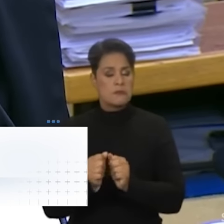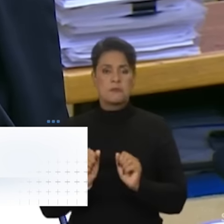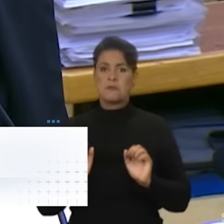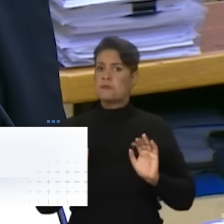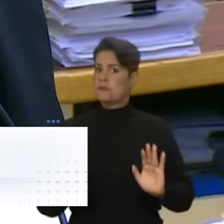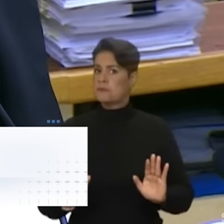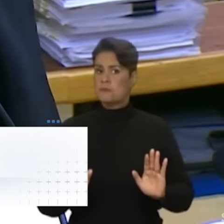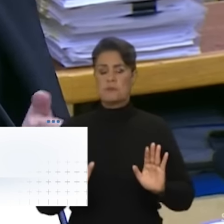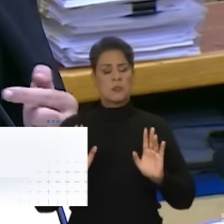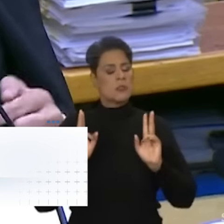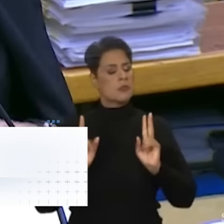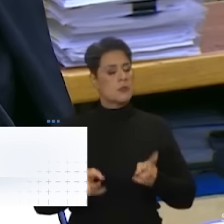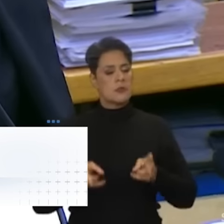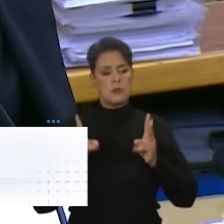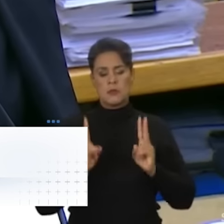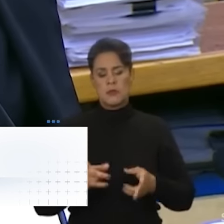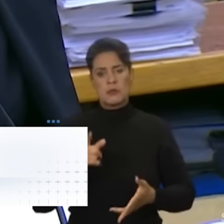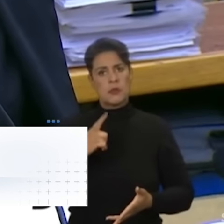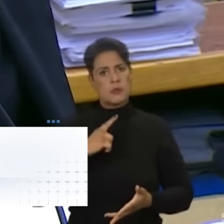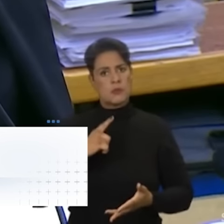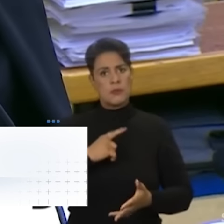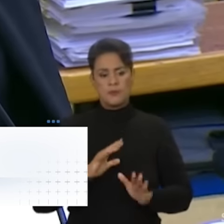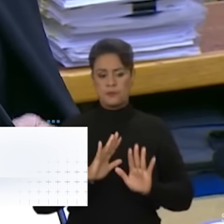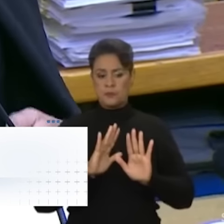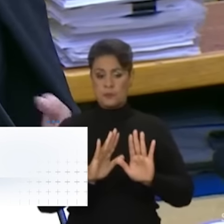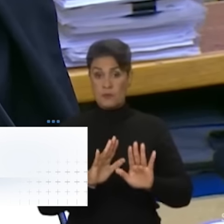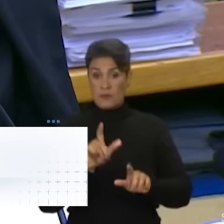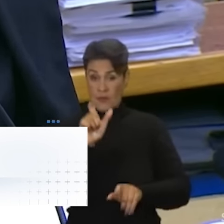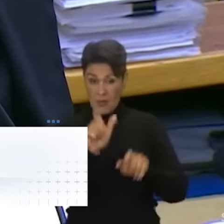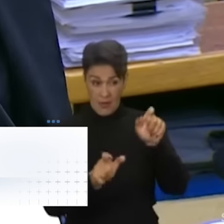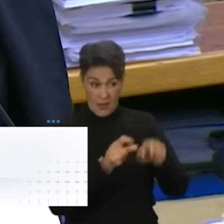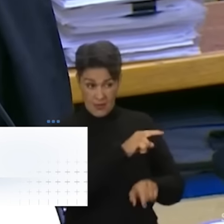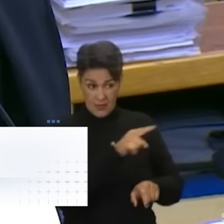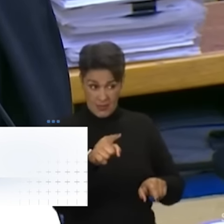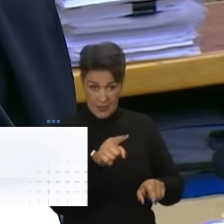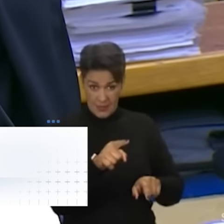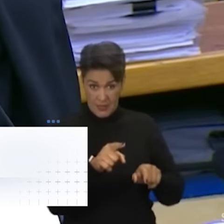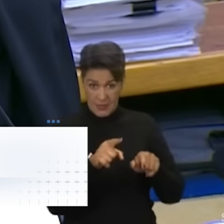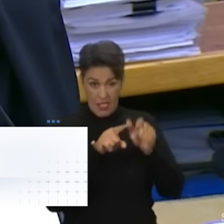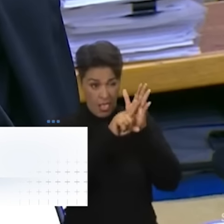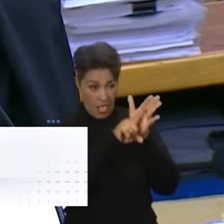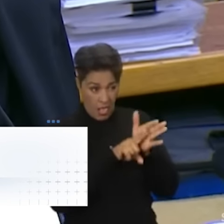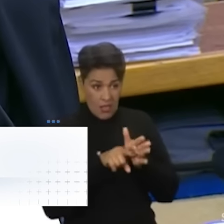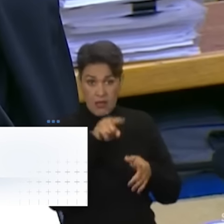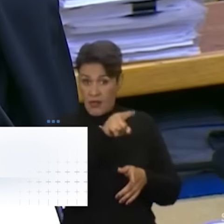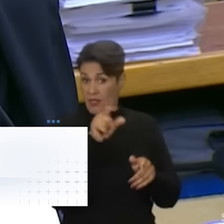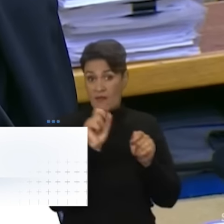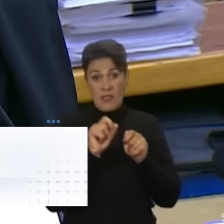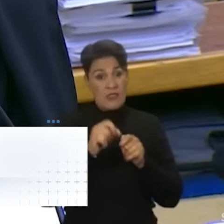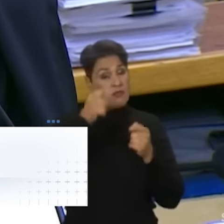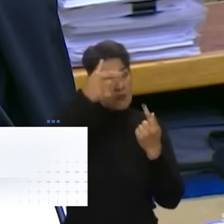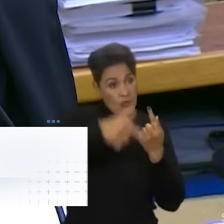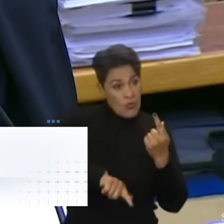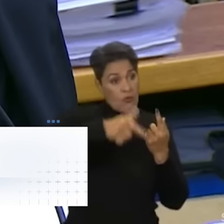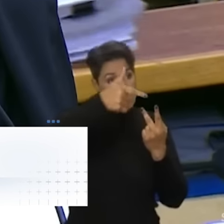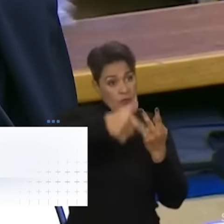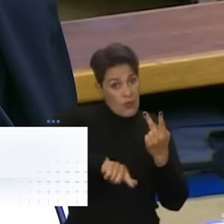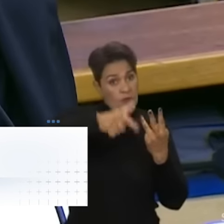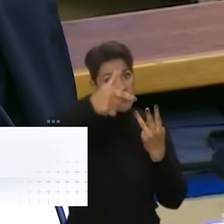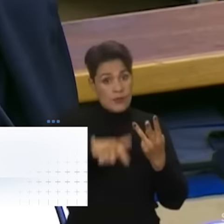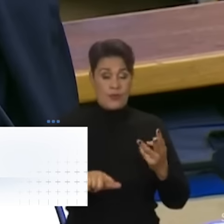surgia que aqueles investigados estavam reiterando as condutas ilícitas